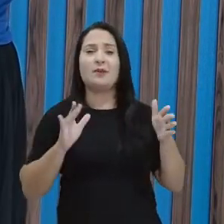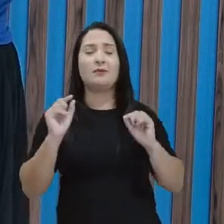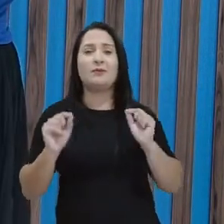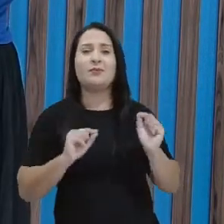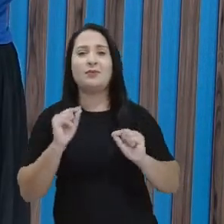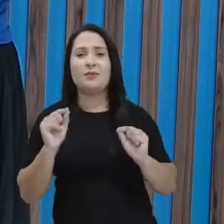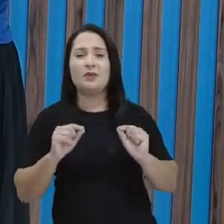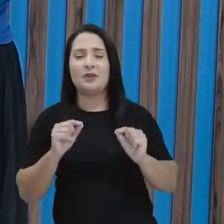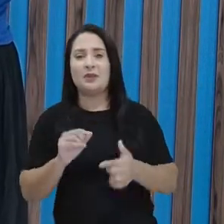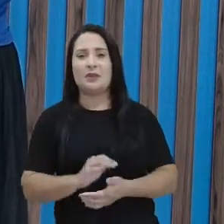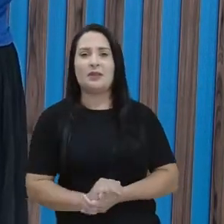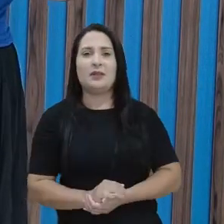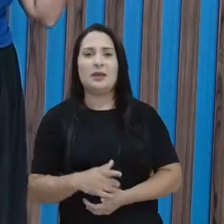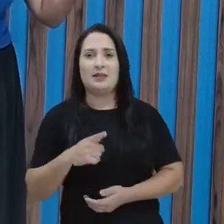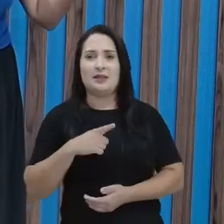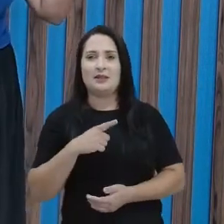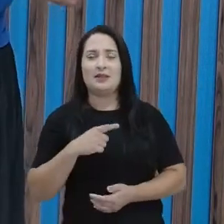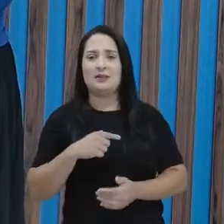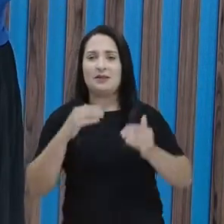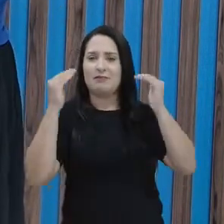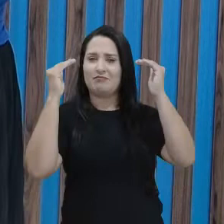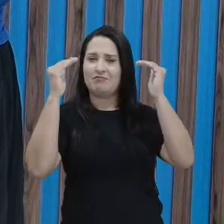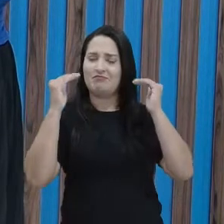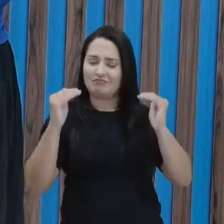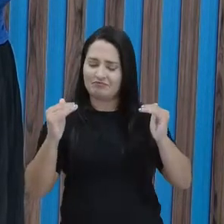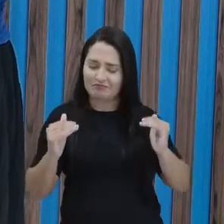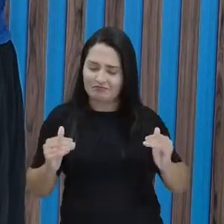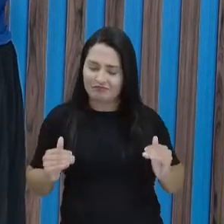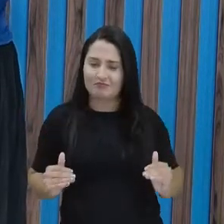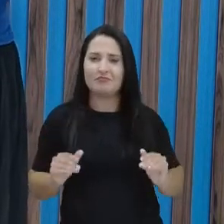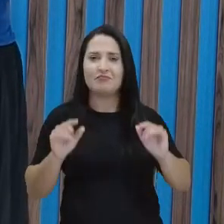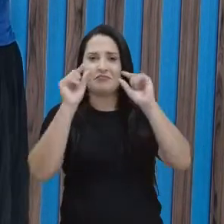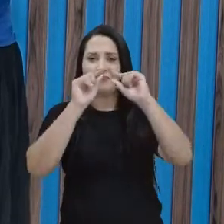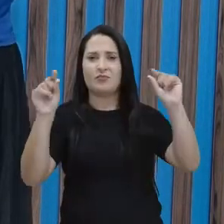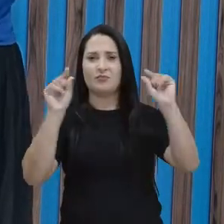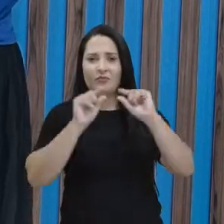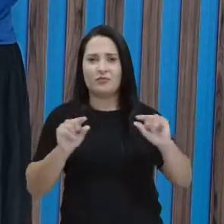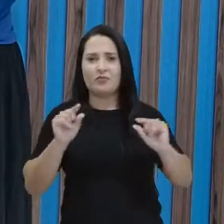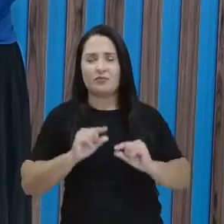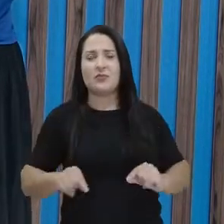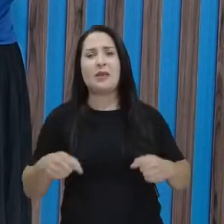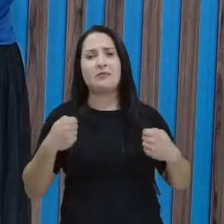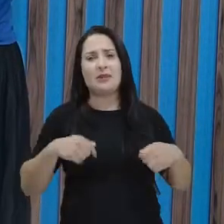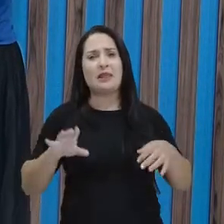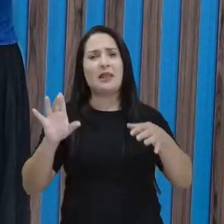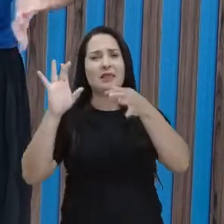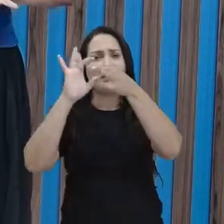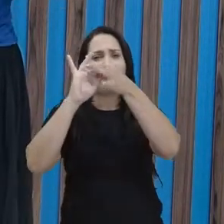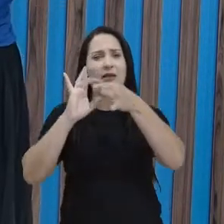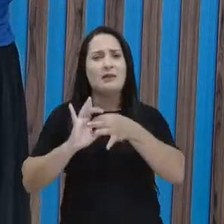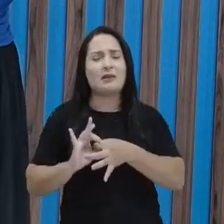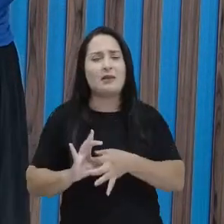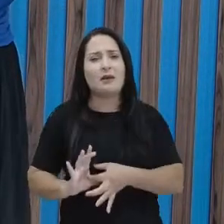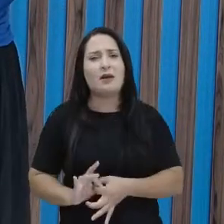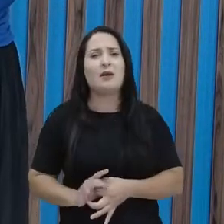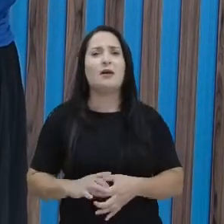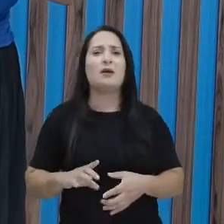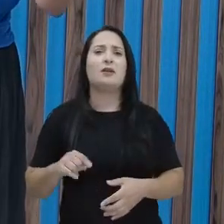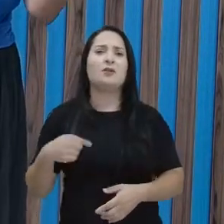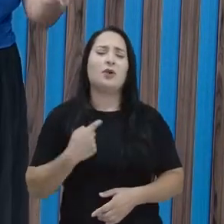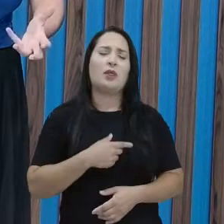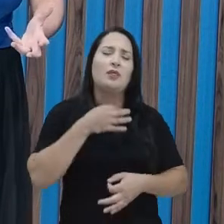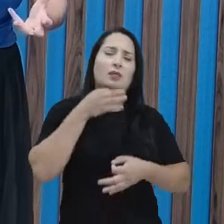uma sucessão de orações. E elas, às vezes, precisam ser intercaladas. Ou porque a gente vai fazer